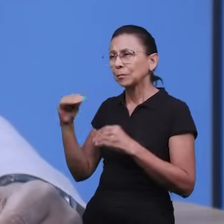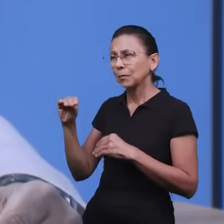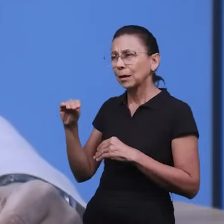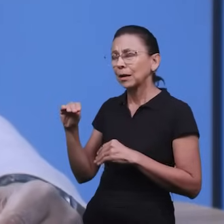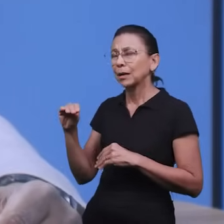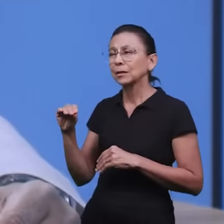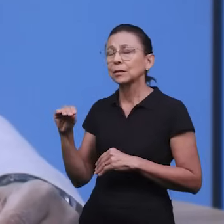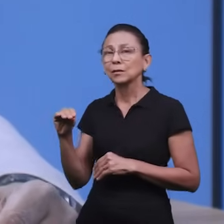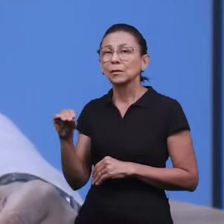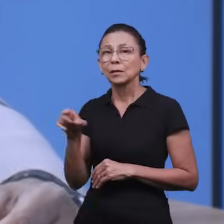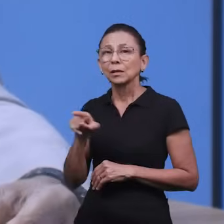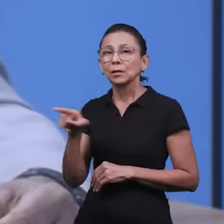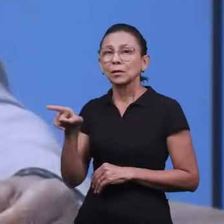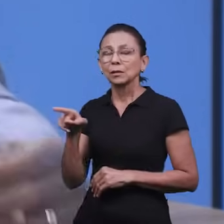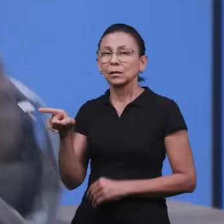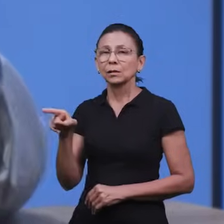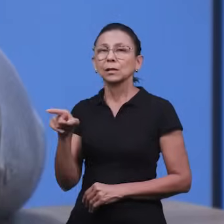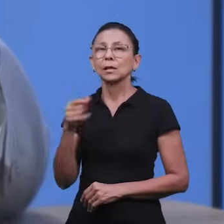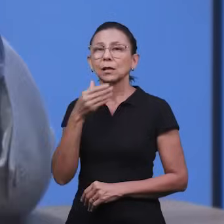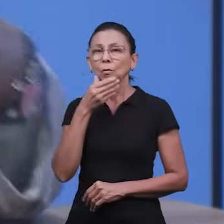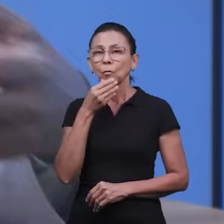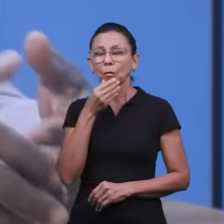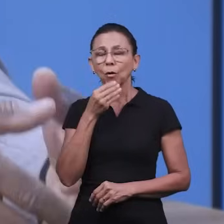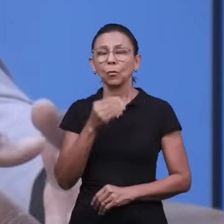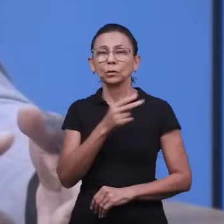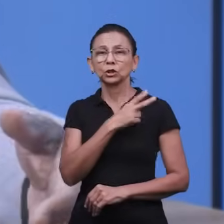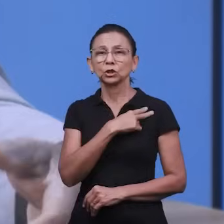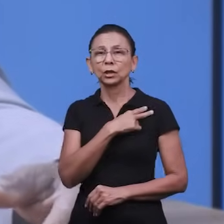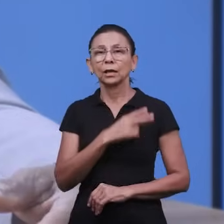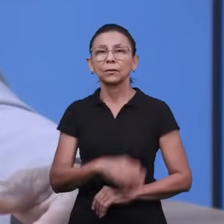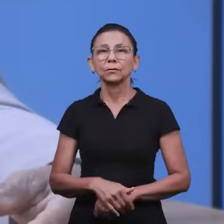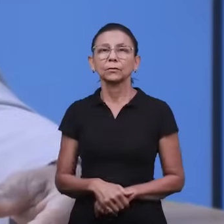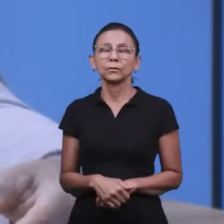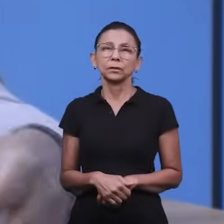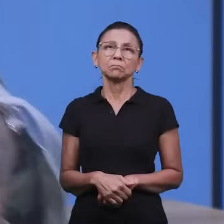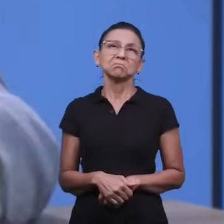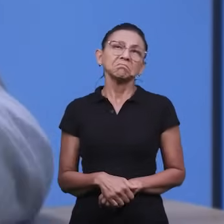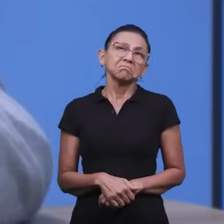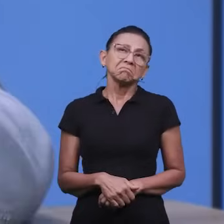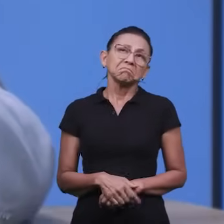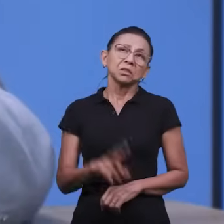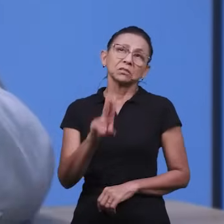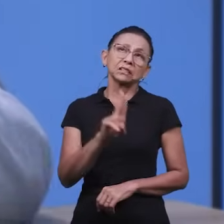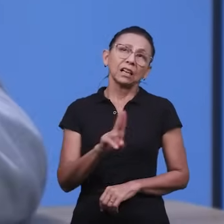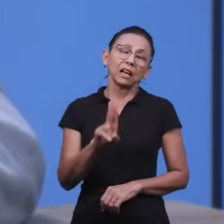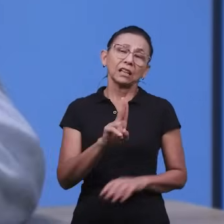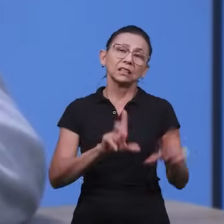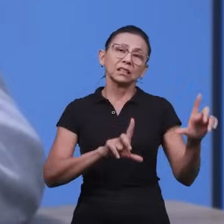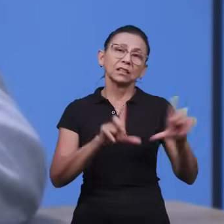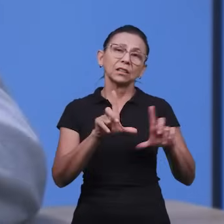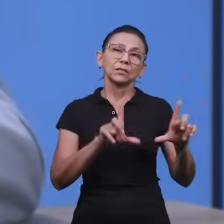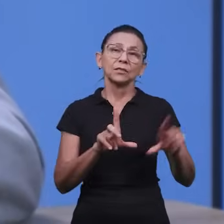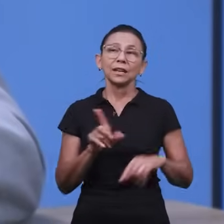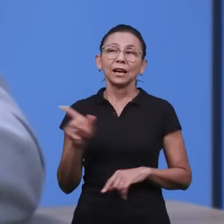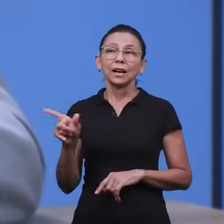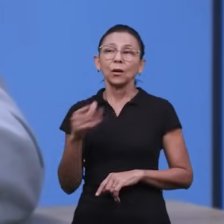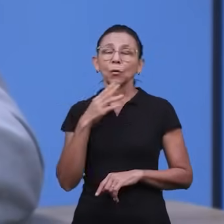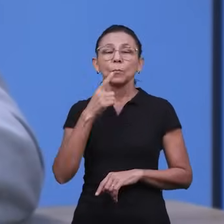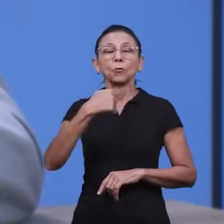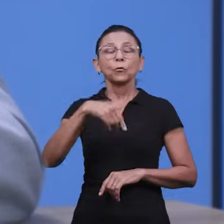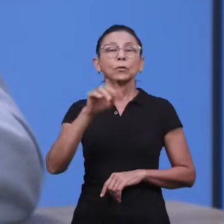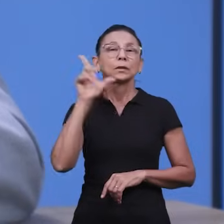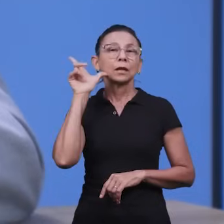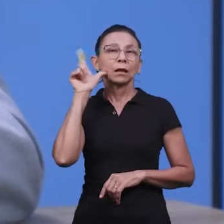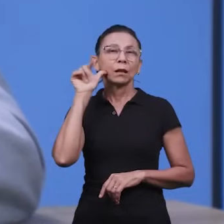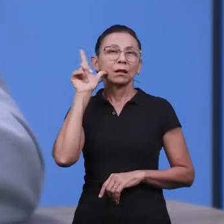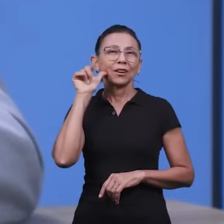onde ela havia ido, né? Que era um lugar que de consertar de televisão, era segunda mão, usado. Aí ele foi na